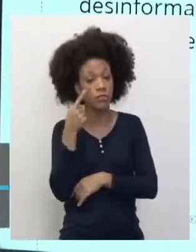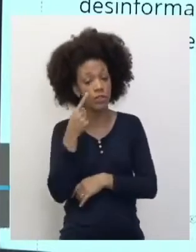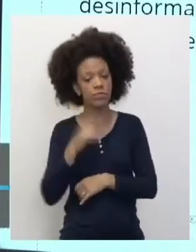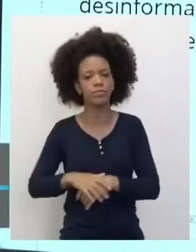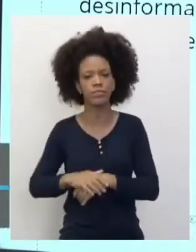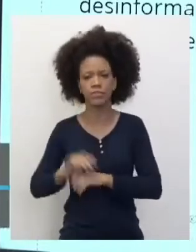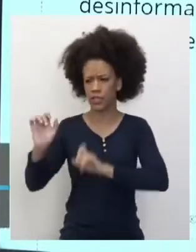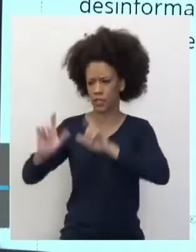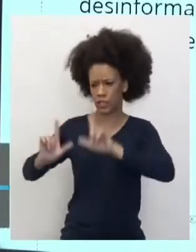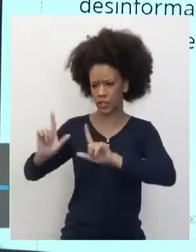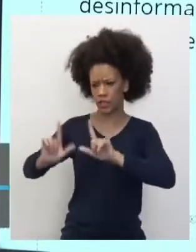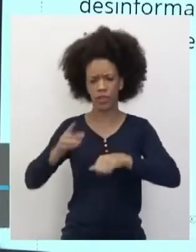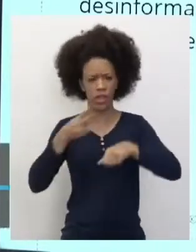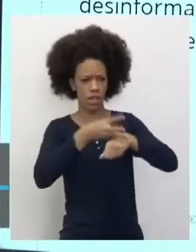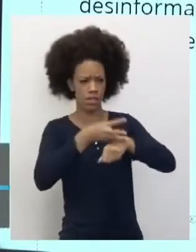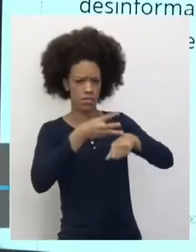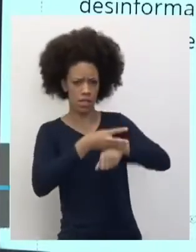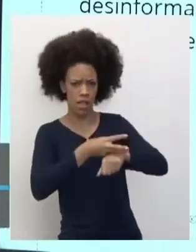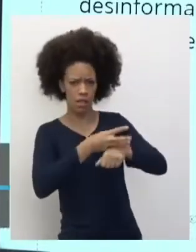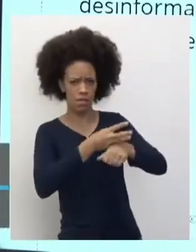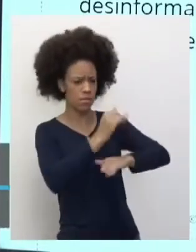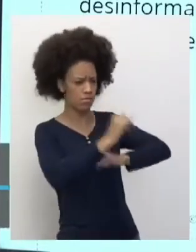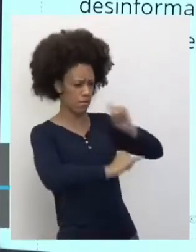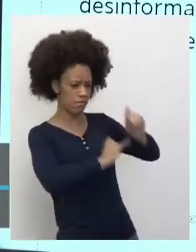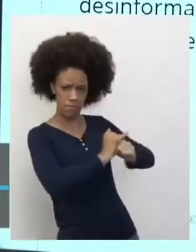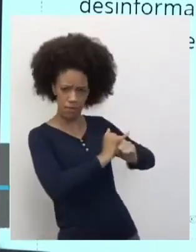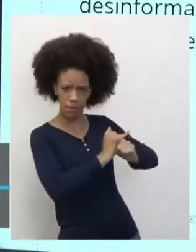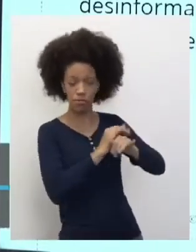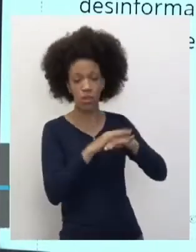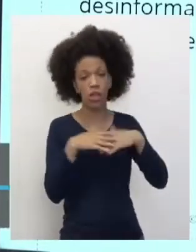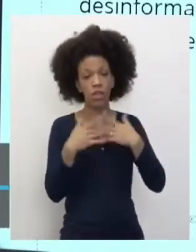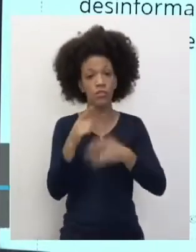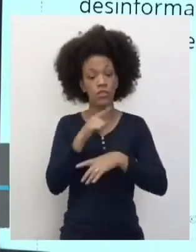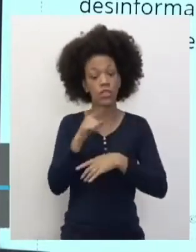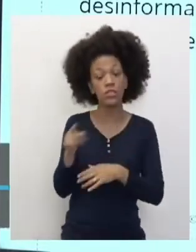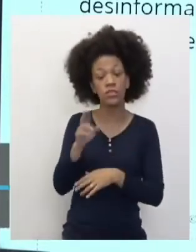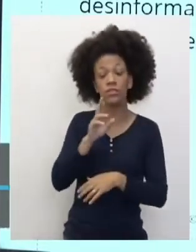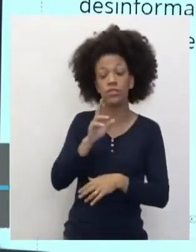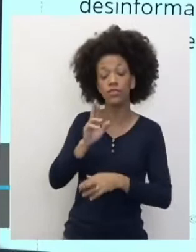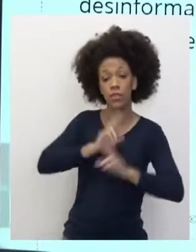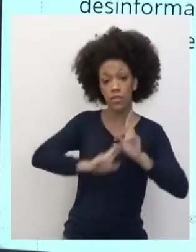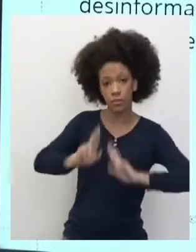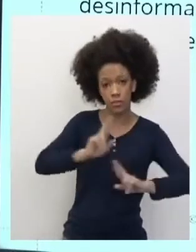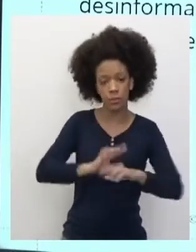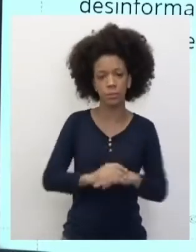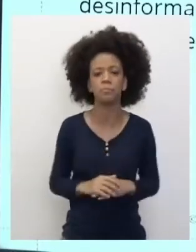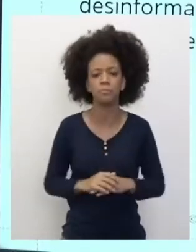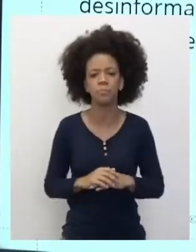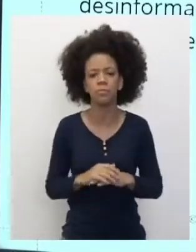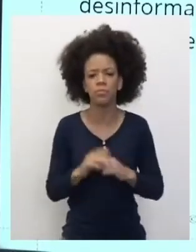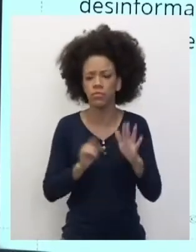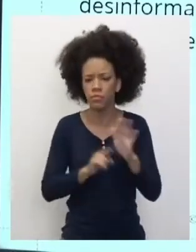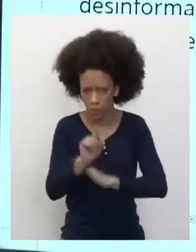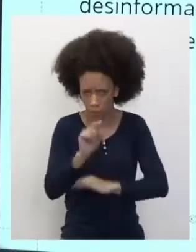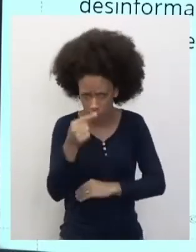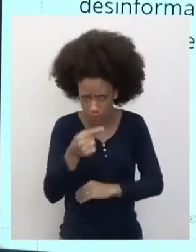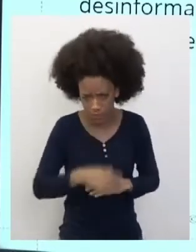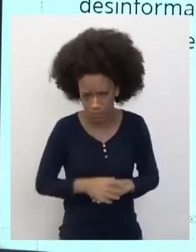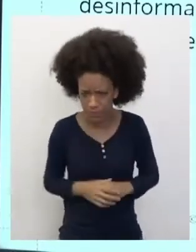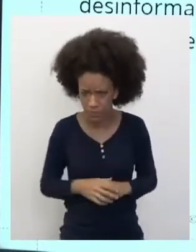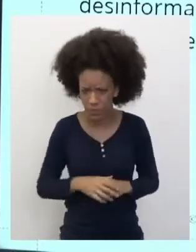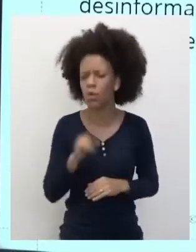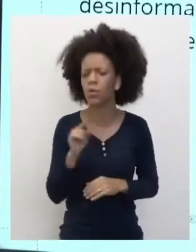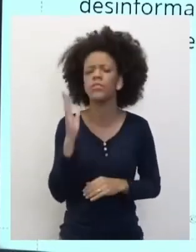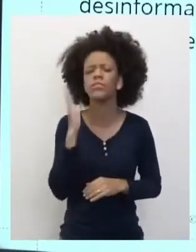TV, no WhatsApp, em sites da internet, e aí vocês vão responder, tá? A primeira pergunta será: o que você